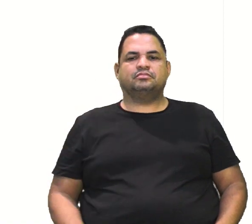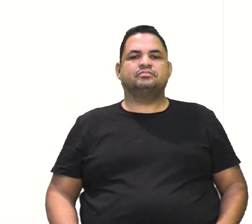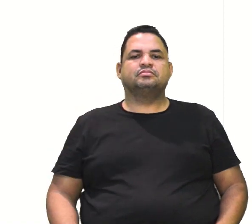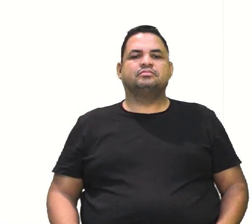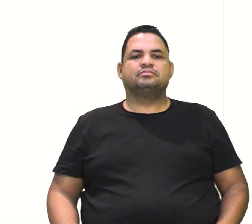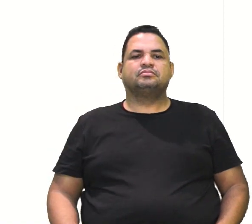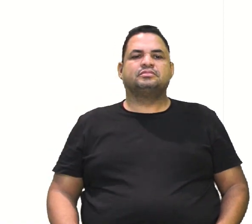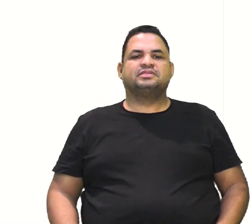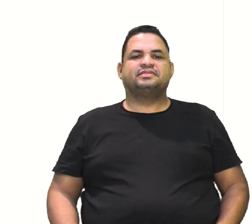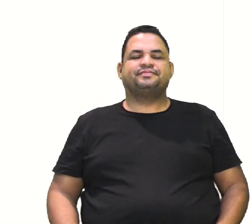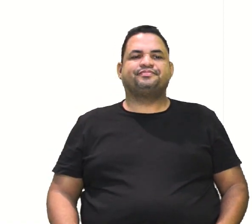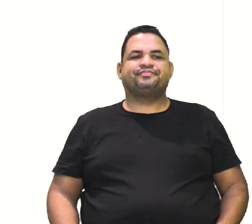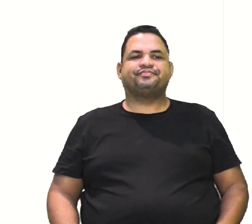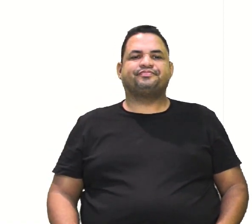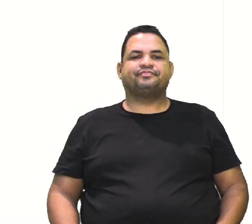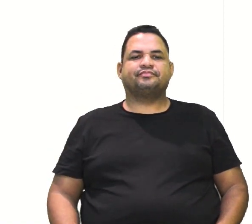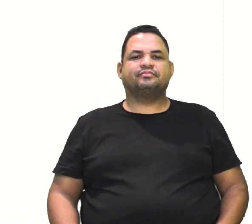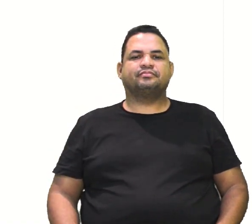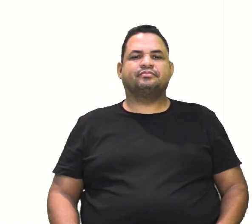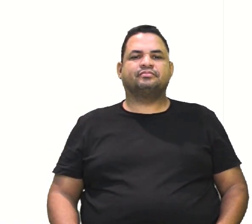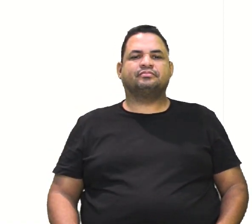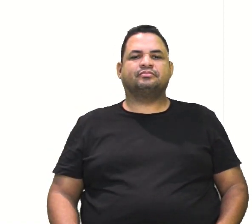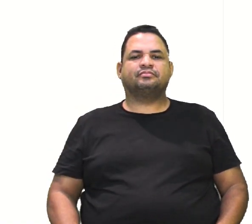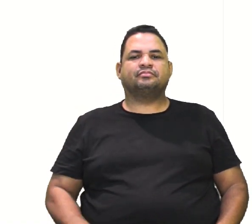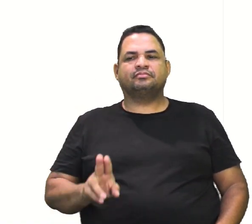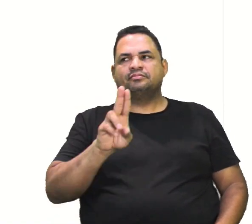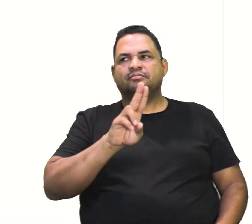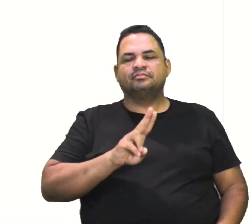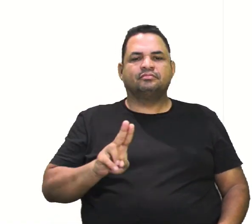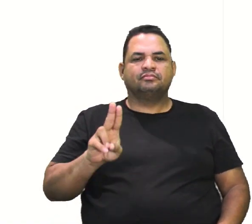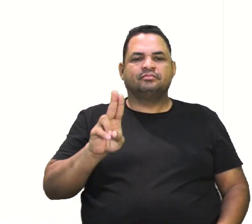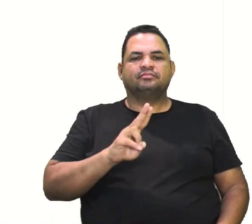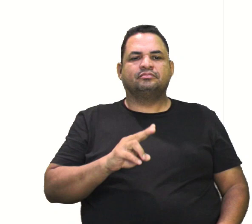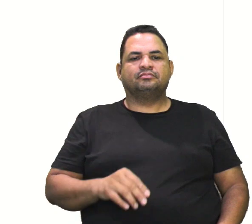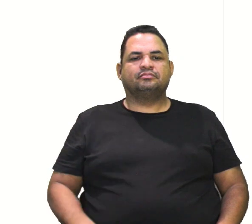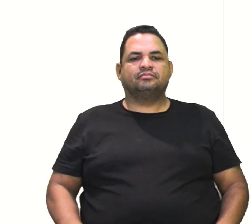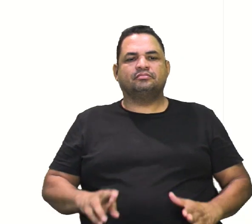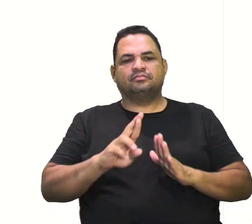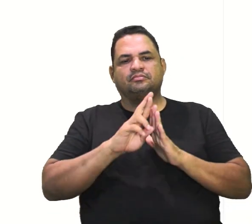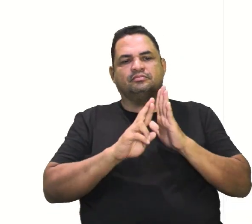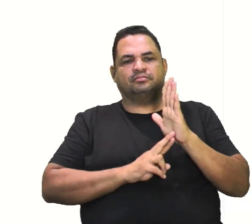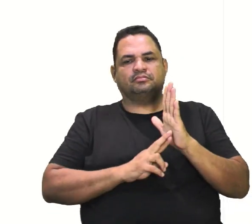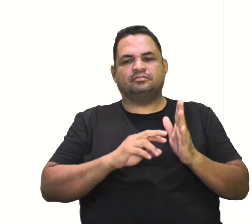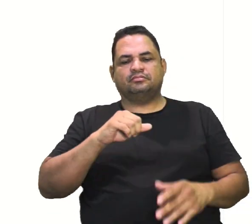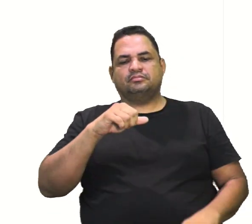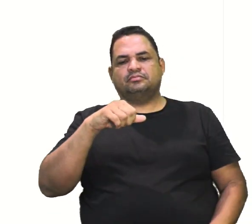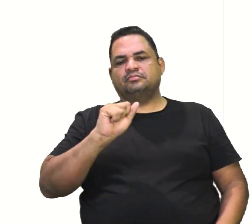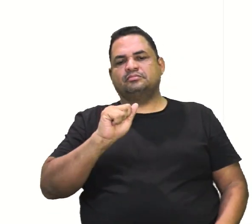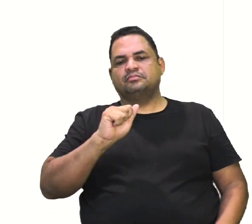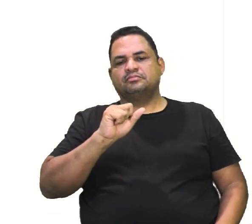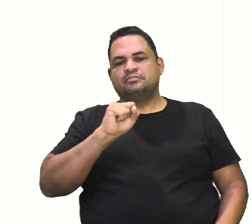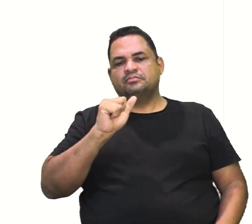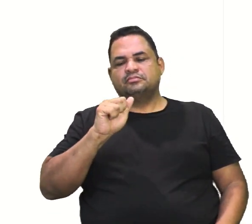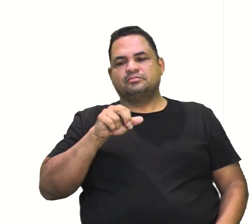Ah, entendi. Mas agora a gente vai usar o quê? Regra de Sarri, né? Vamos colocar na